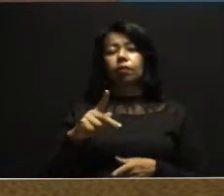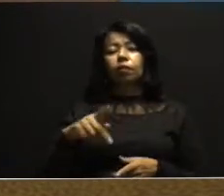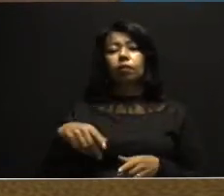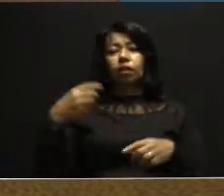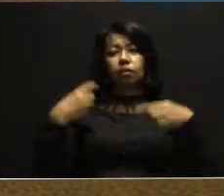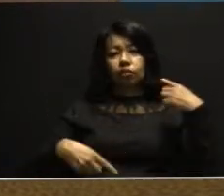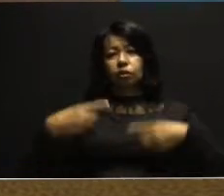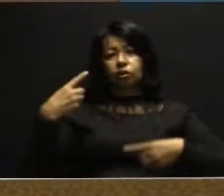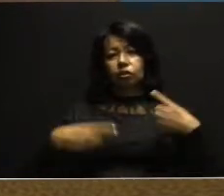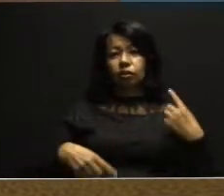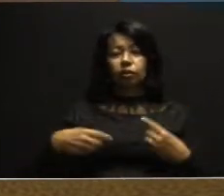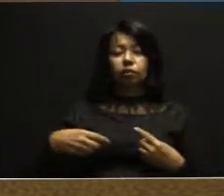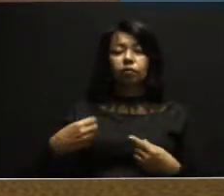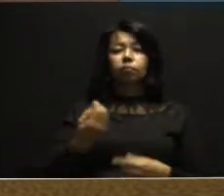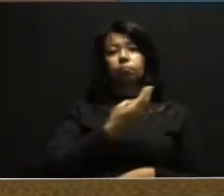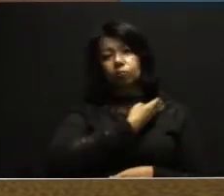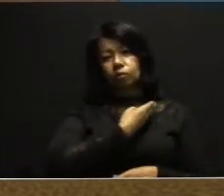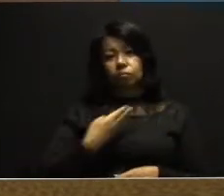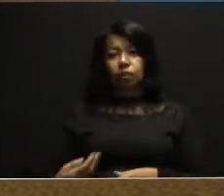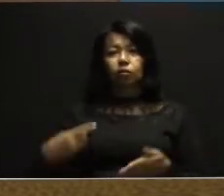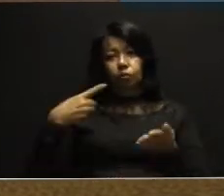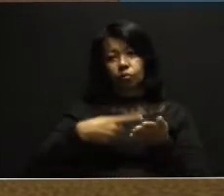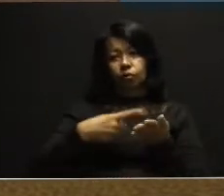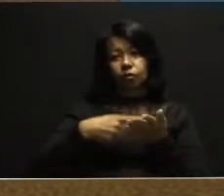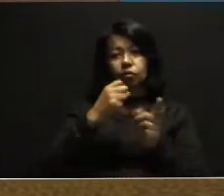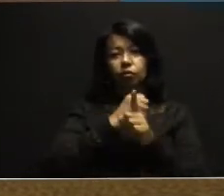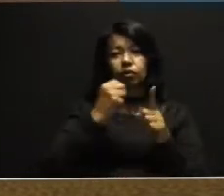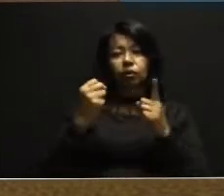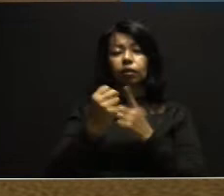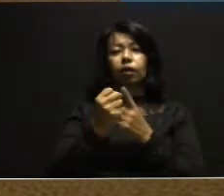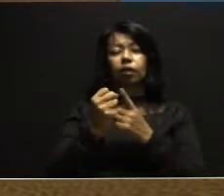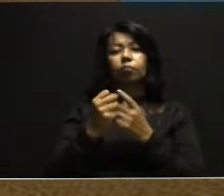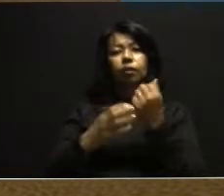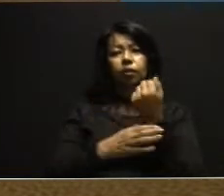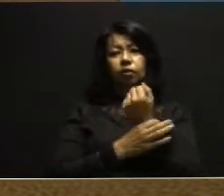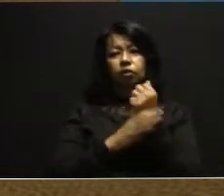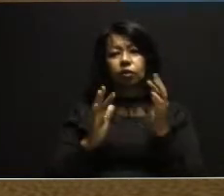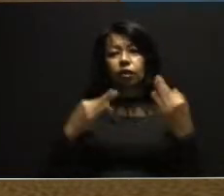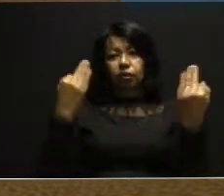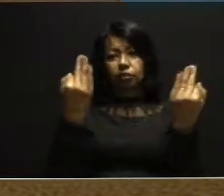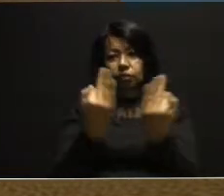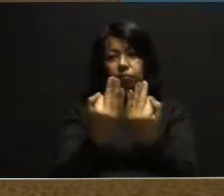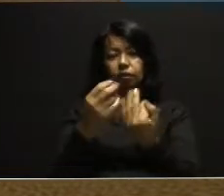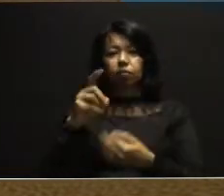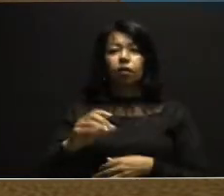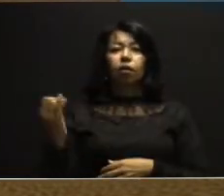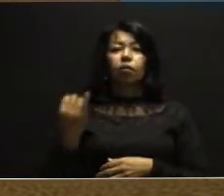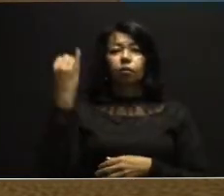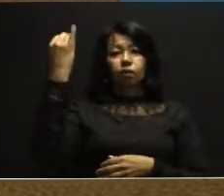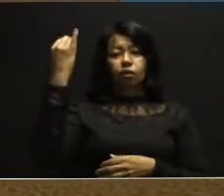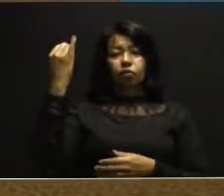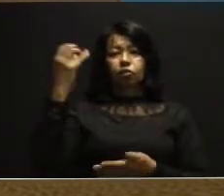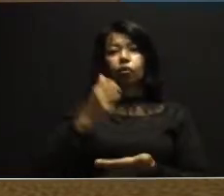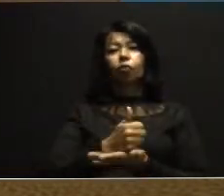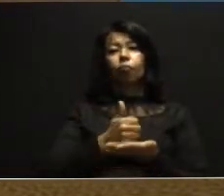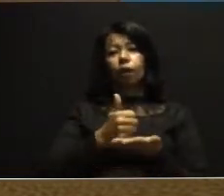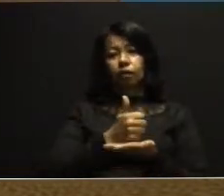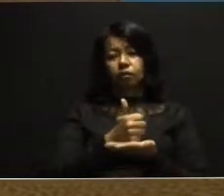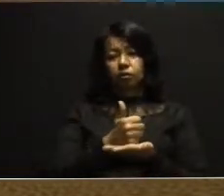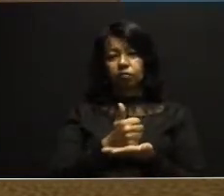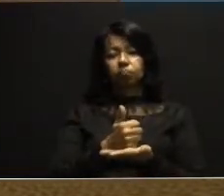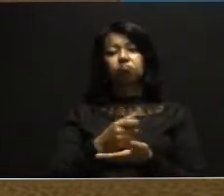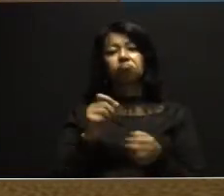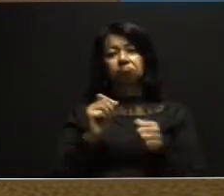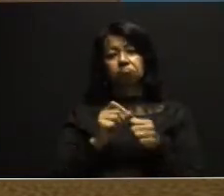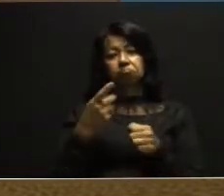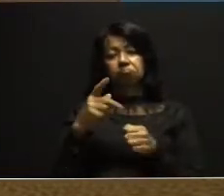né, como sociedade, para garantir a todas as famílias, né, aquilo que é importante, básico, para realizar a sua missão.